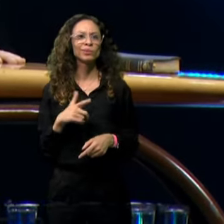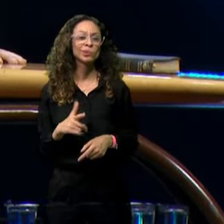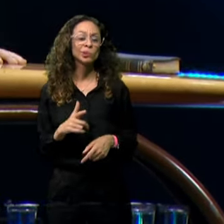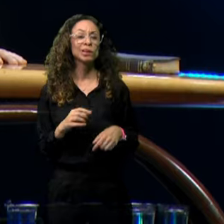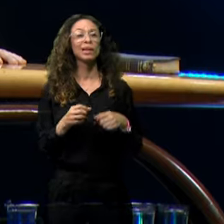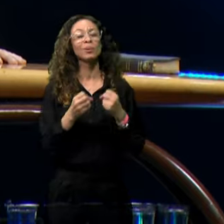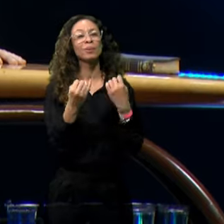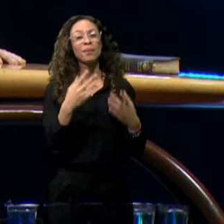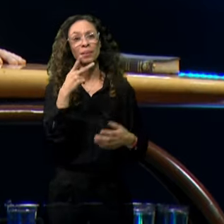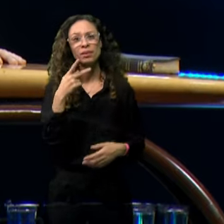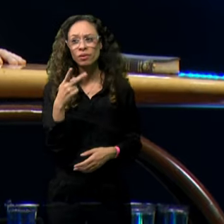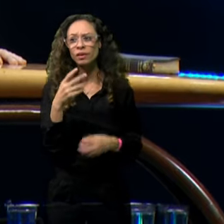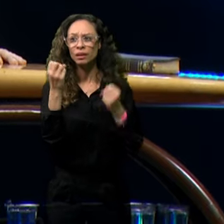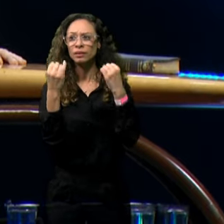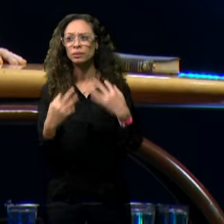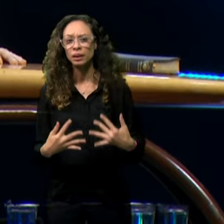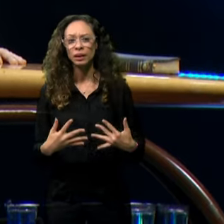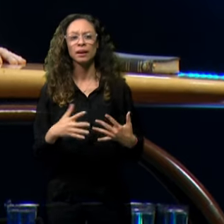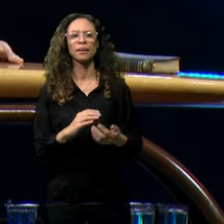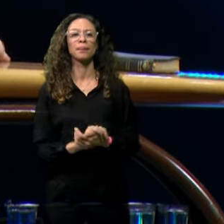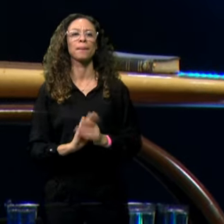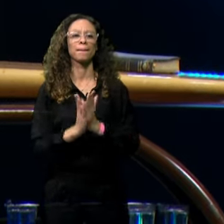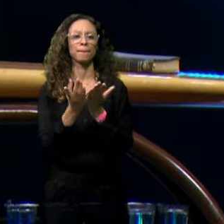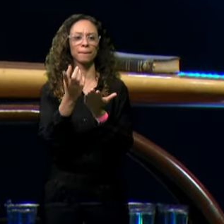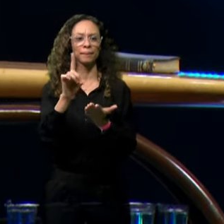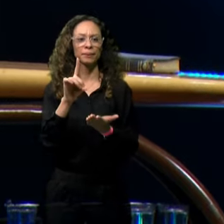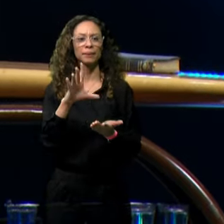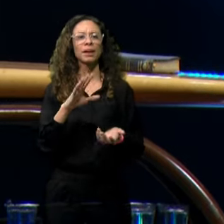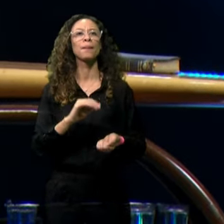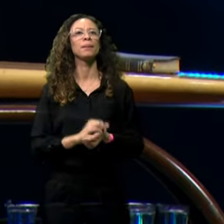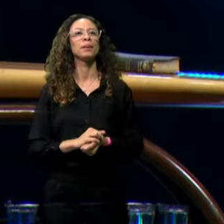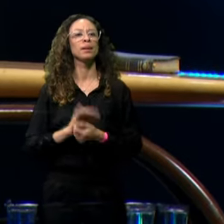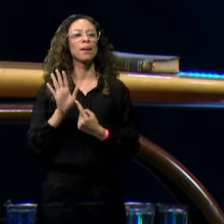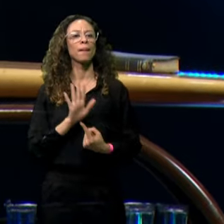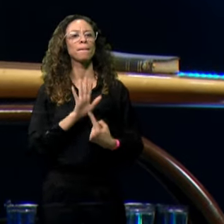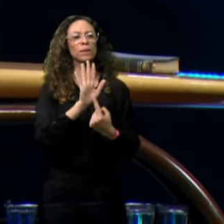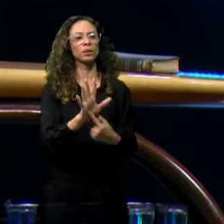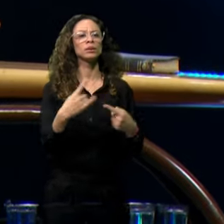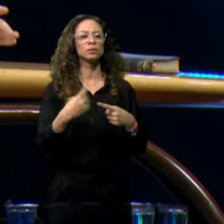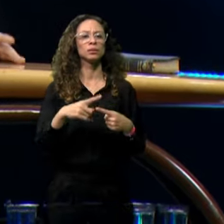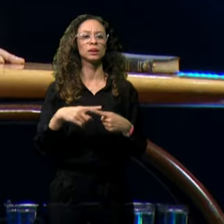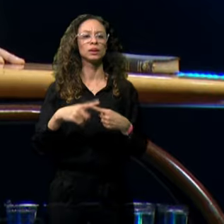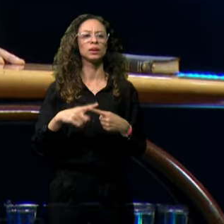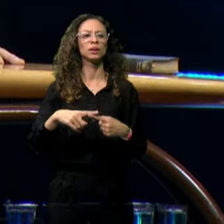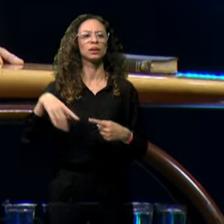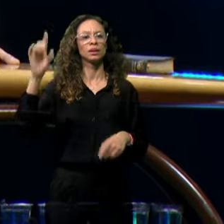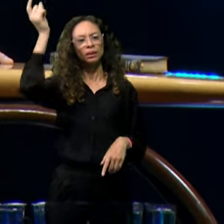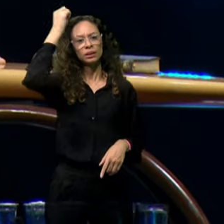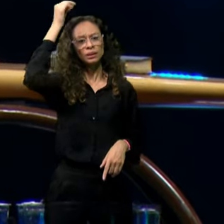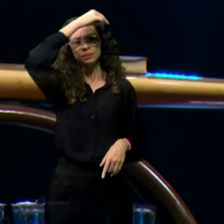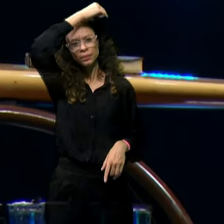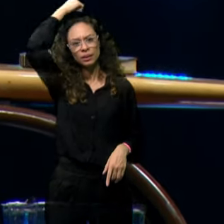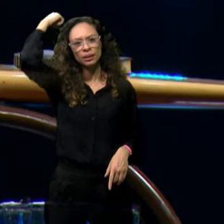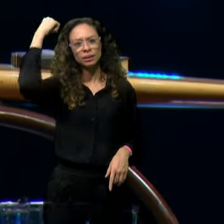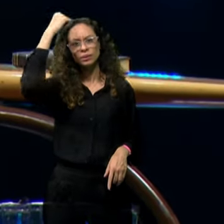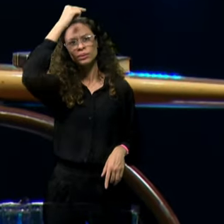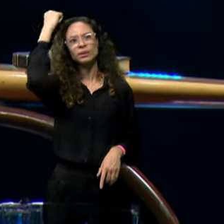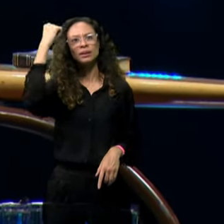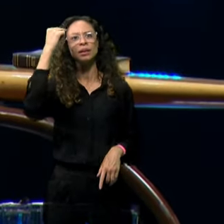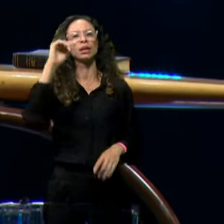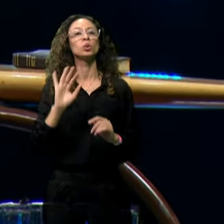tem gente me disseram sim a Bíblia diz que então o espírito santo o espírito santo livro de João